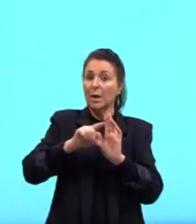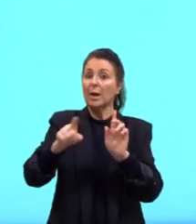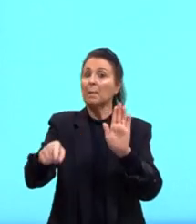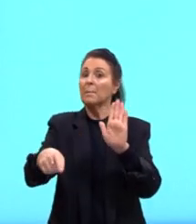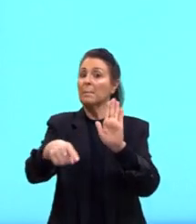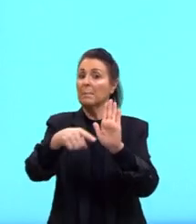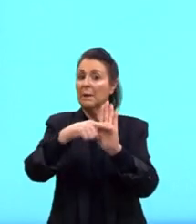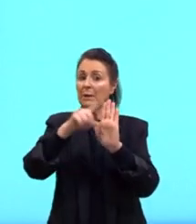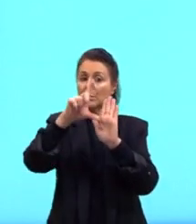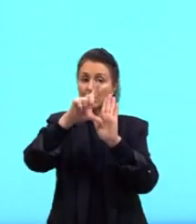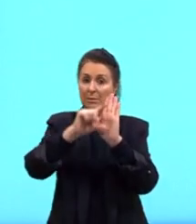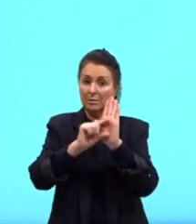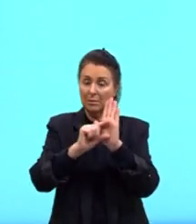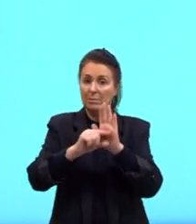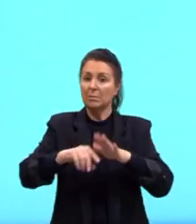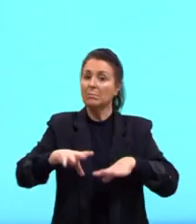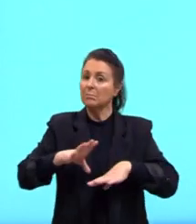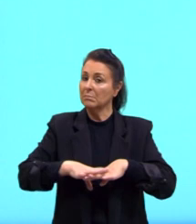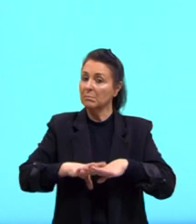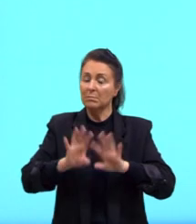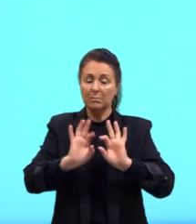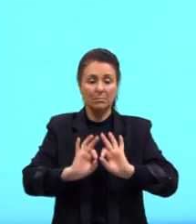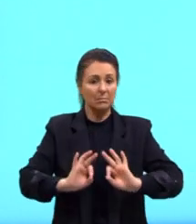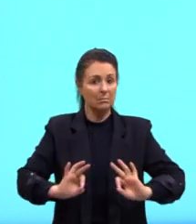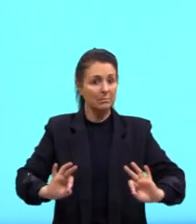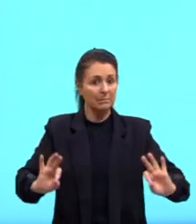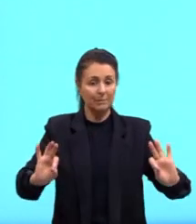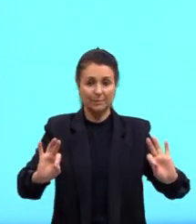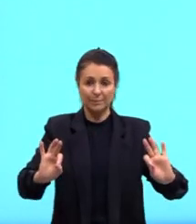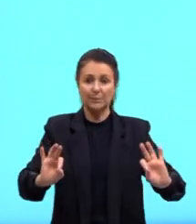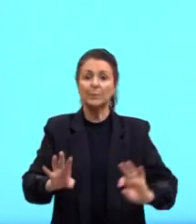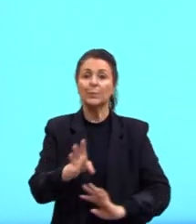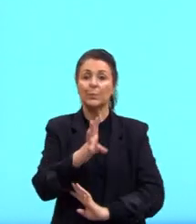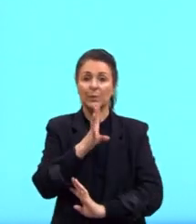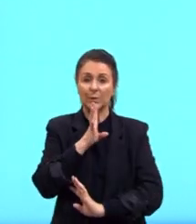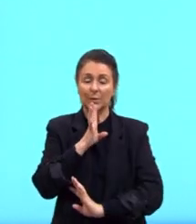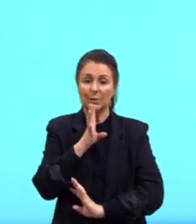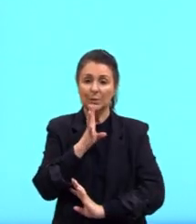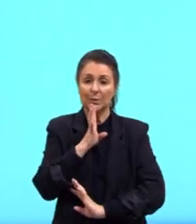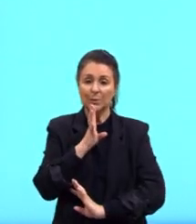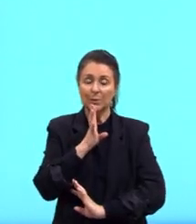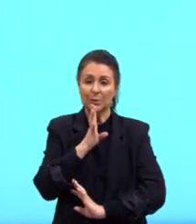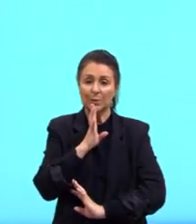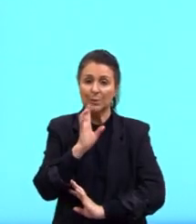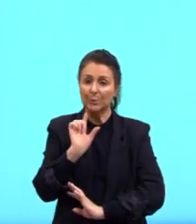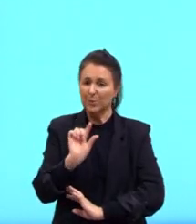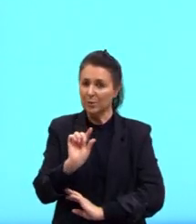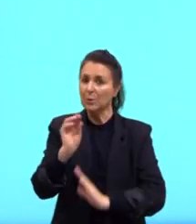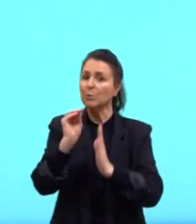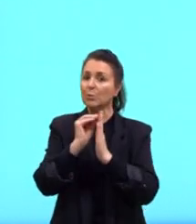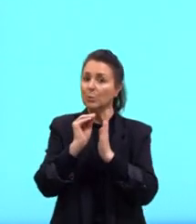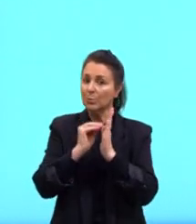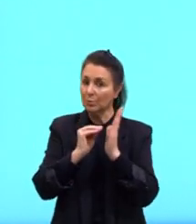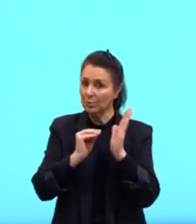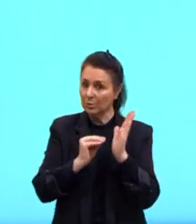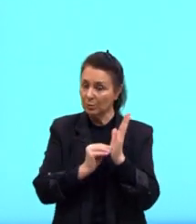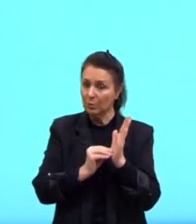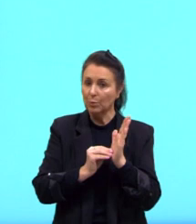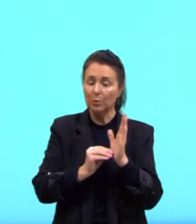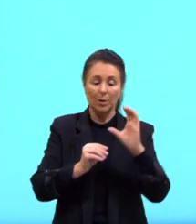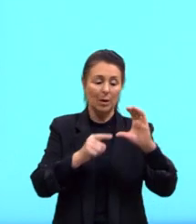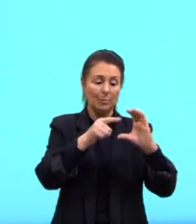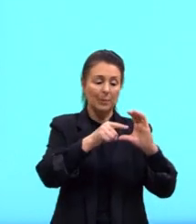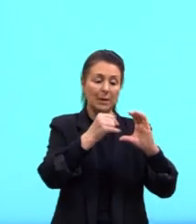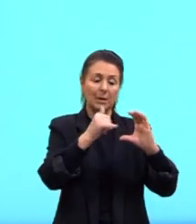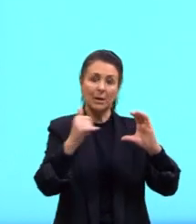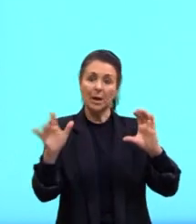Matemática Simples gente então é só interpretação conhecer o filho do conhecido do do conteúdo né saber que a pilha